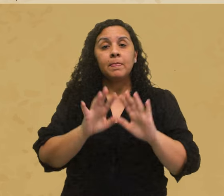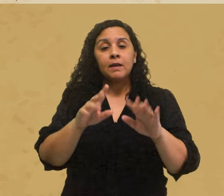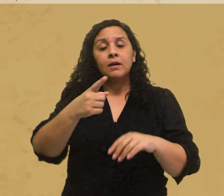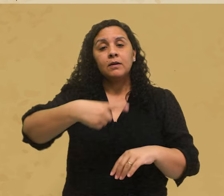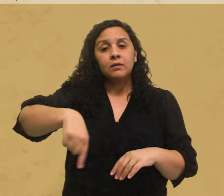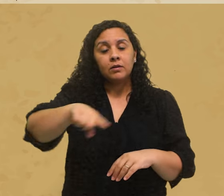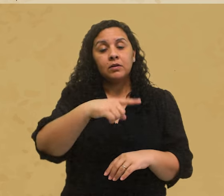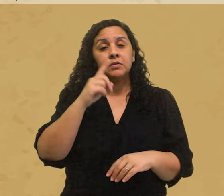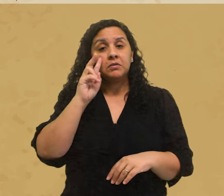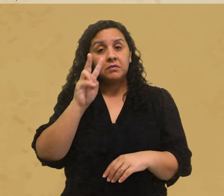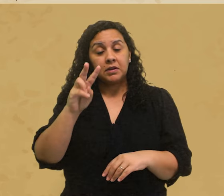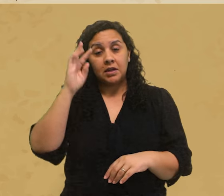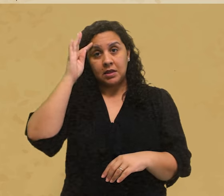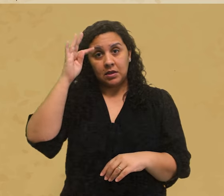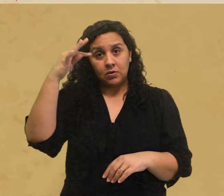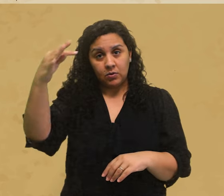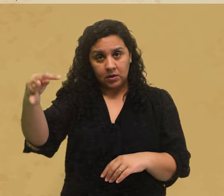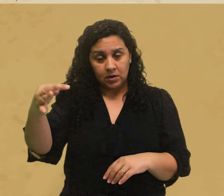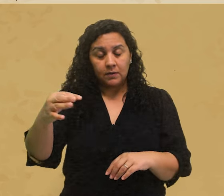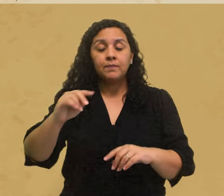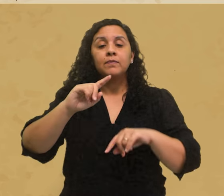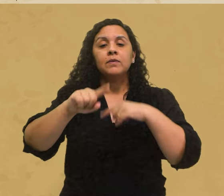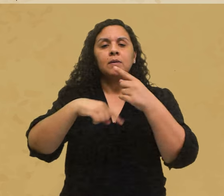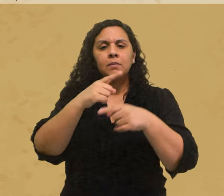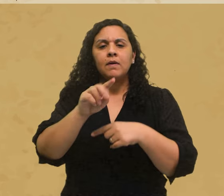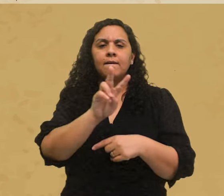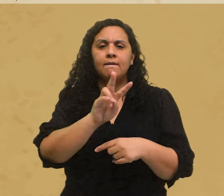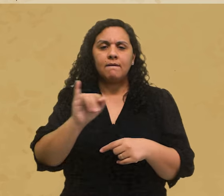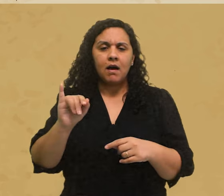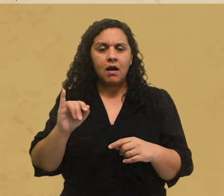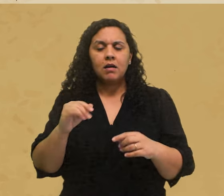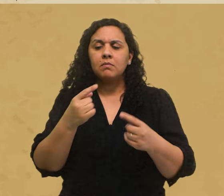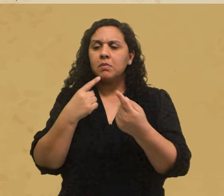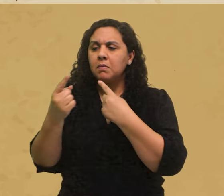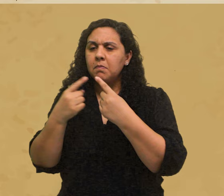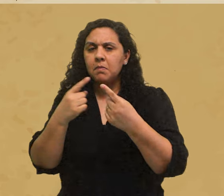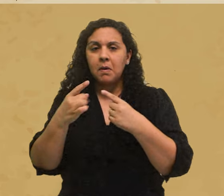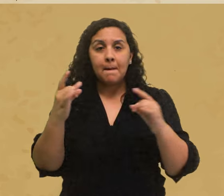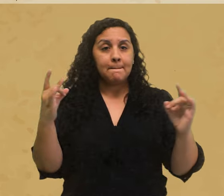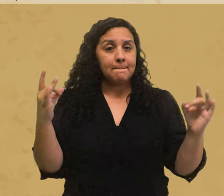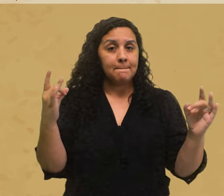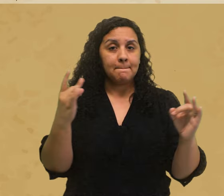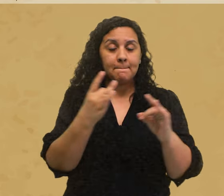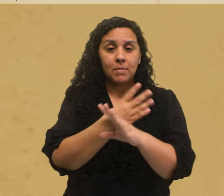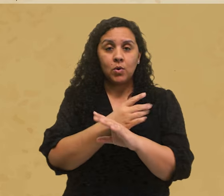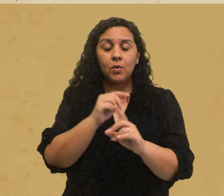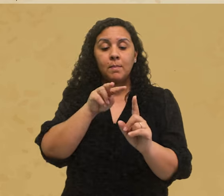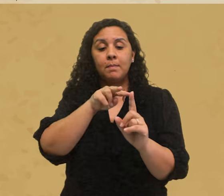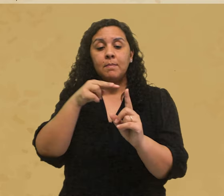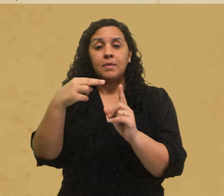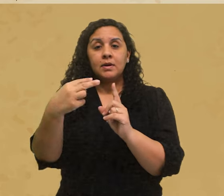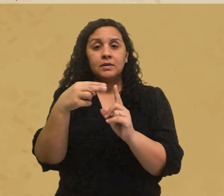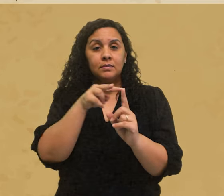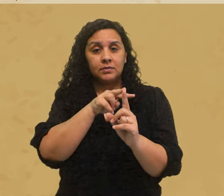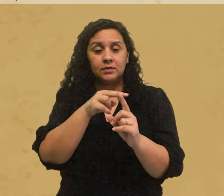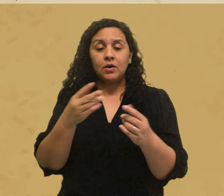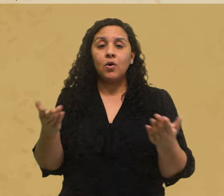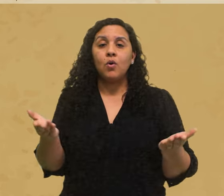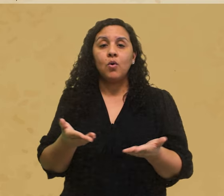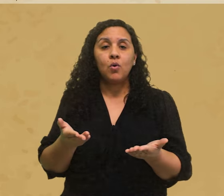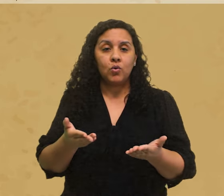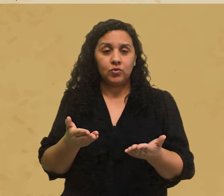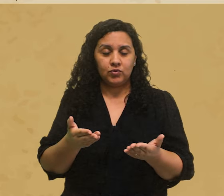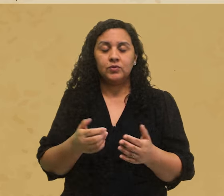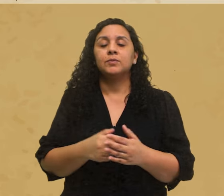ver toda essa parte teórica, a gente vai fechar essa discussão numa perspectiva atual de